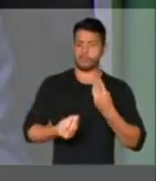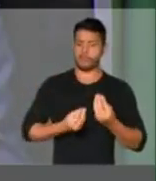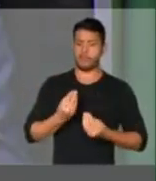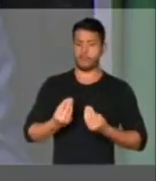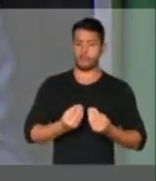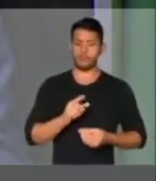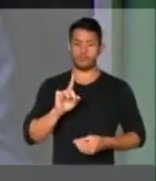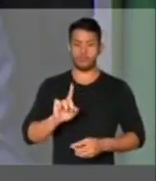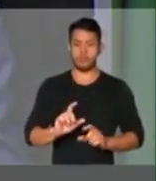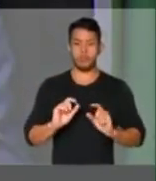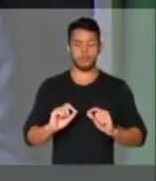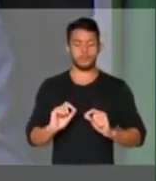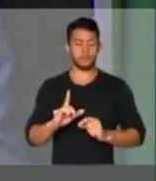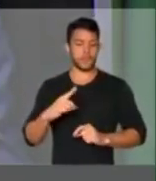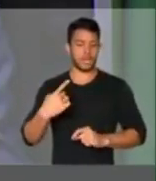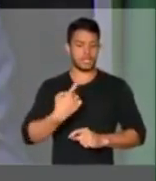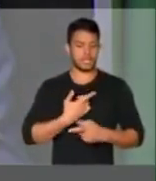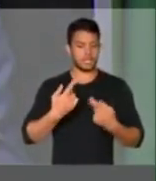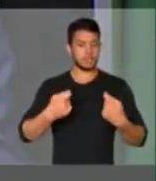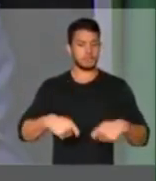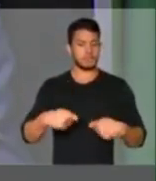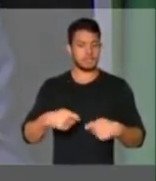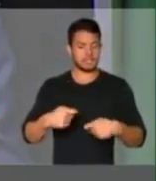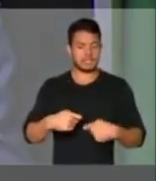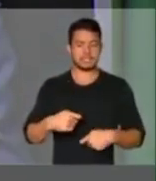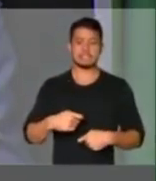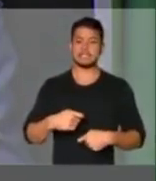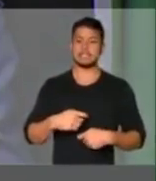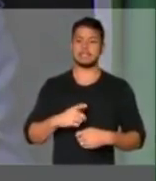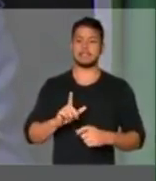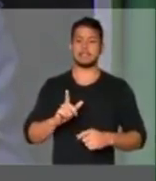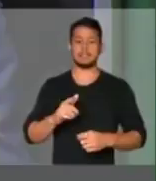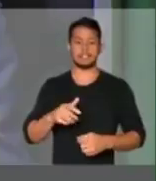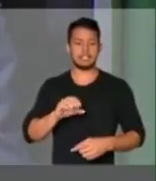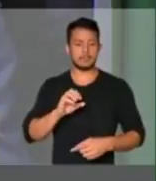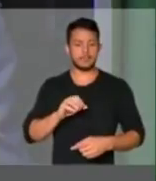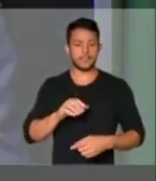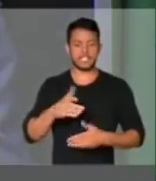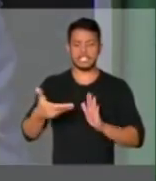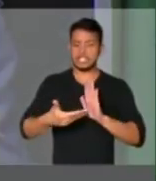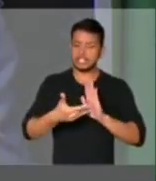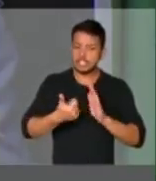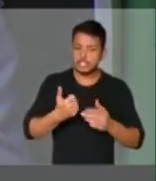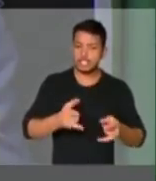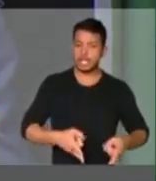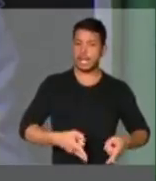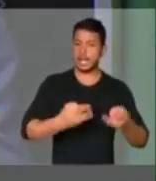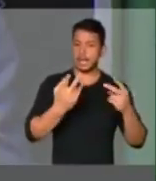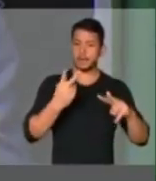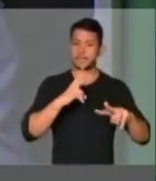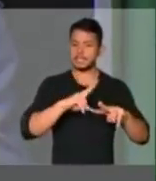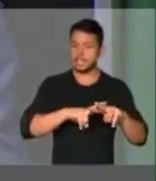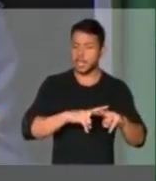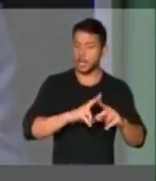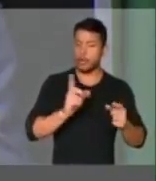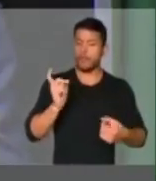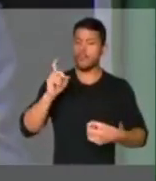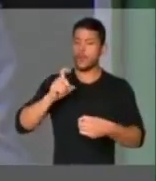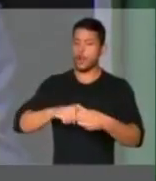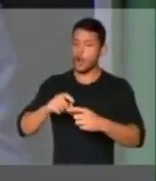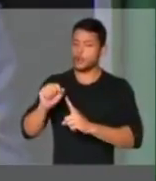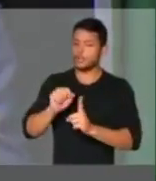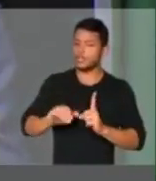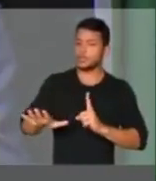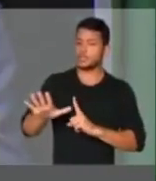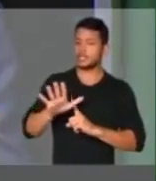é o discurso de que nós precisamos ressocializar, nós precisamos desencarcerar, nós precisamos ter novas políticas que não